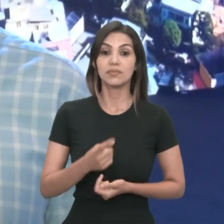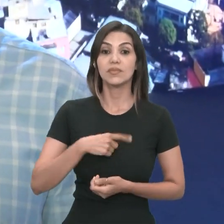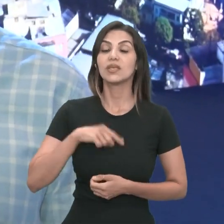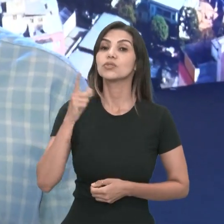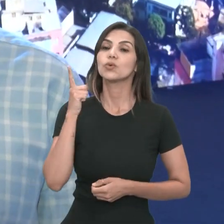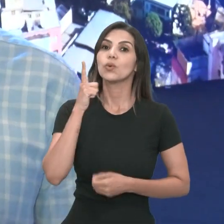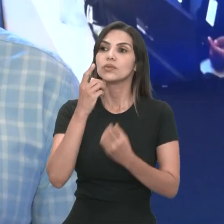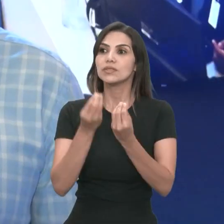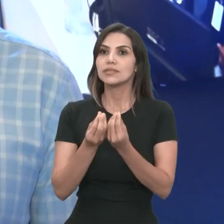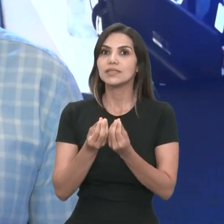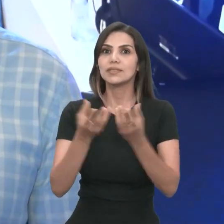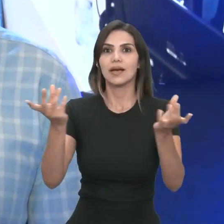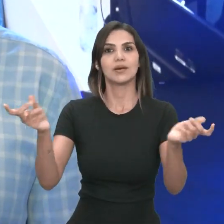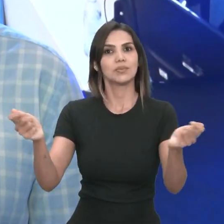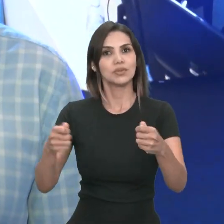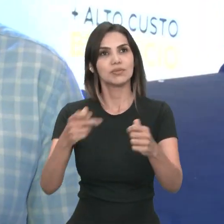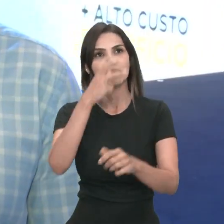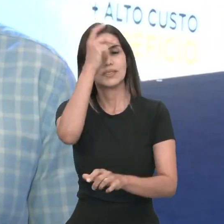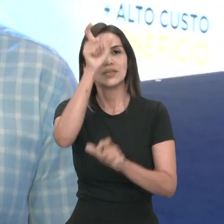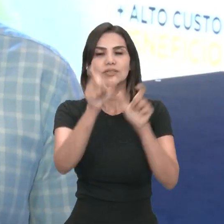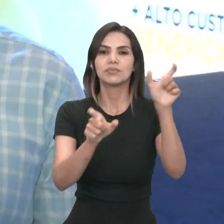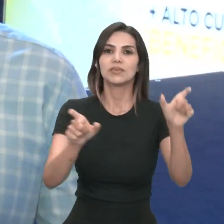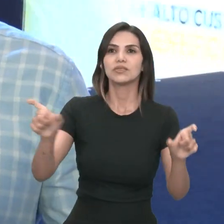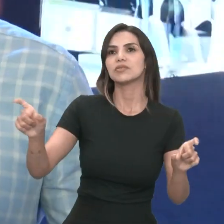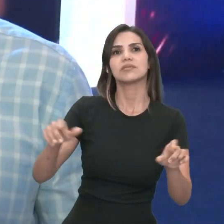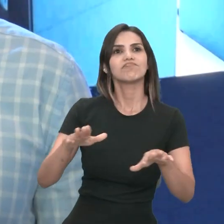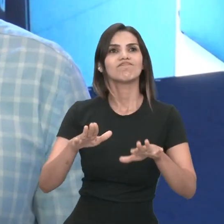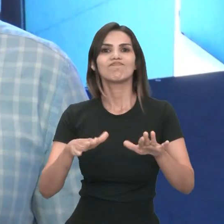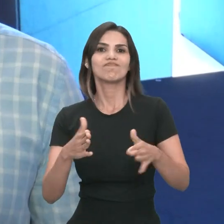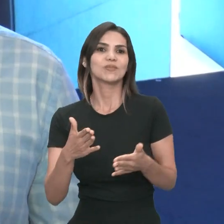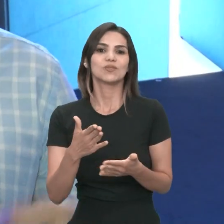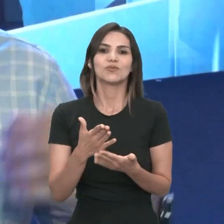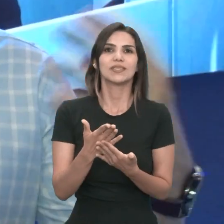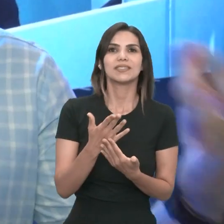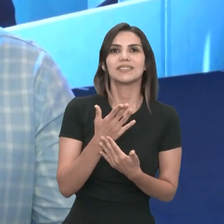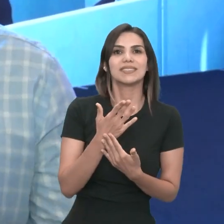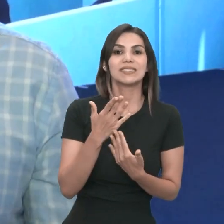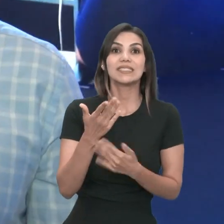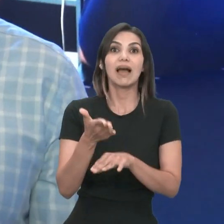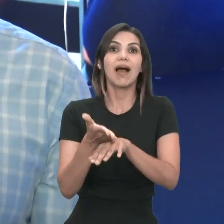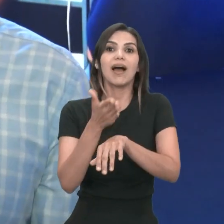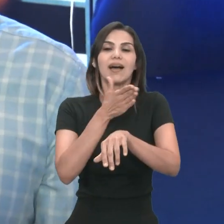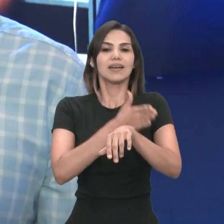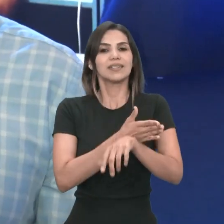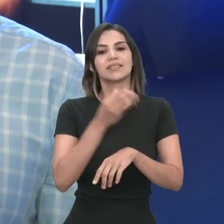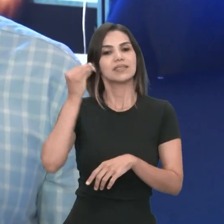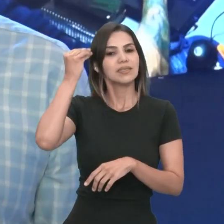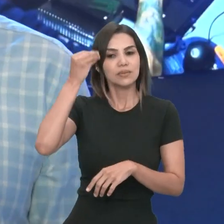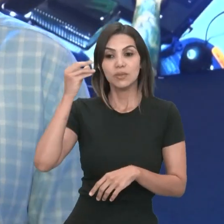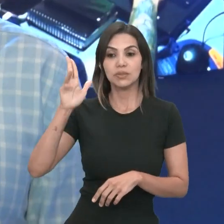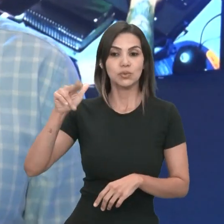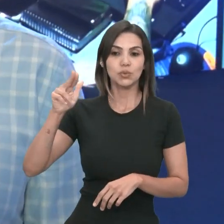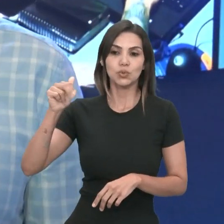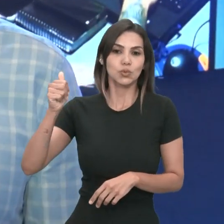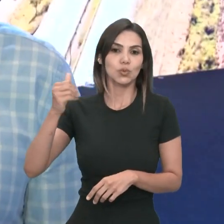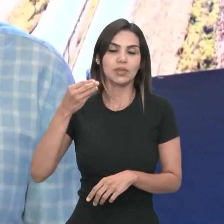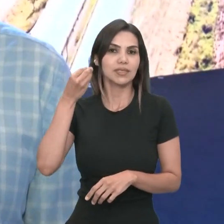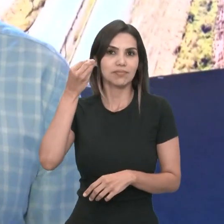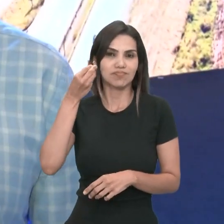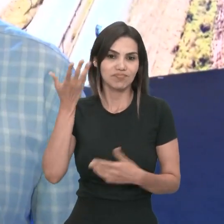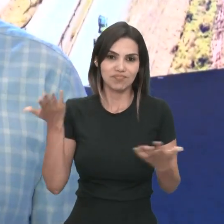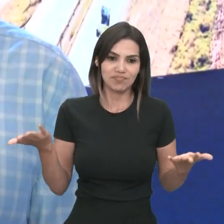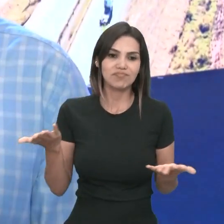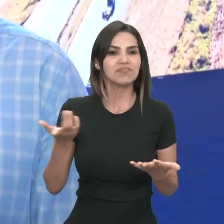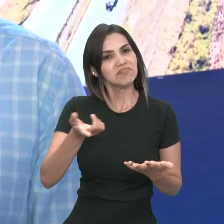acesso à tecnologia para pessoas que às vezes não imaginariam isso, né? Não tinham isso no dia a dia. Isso